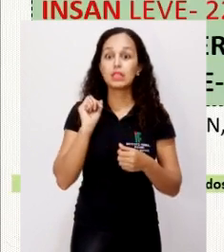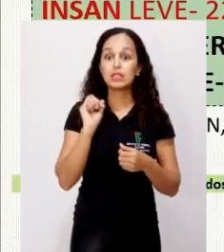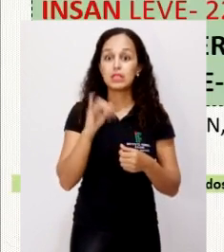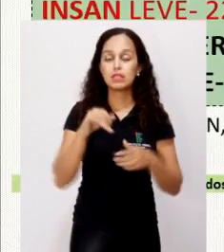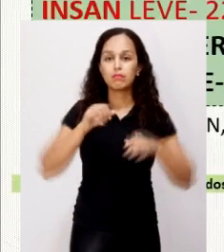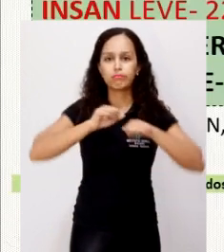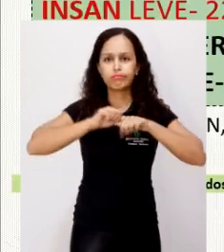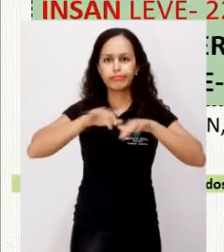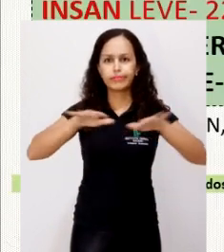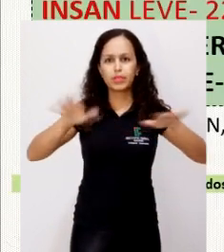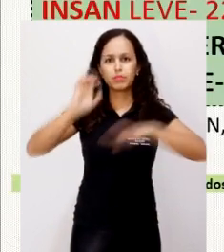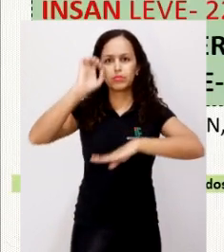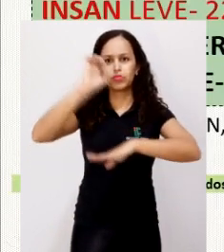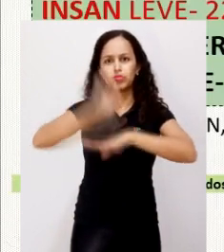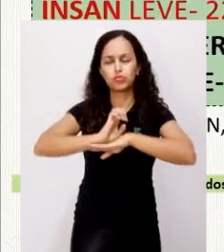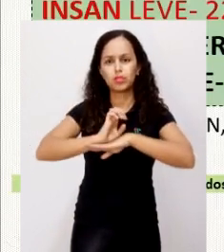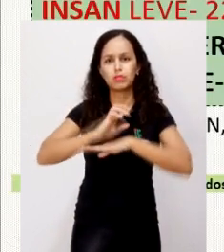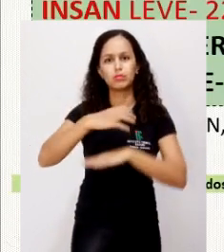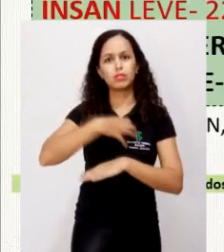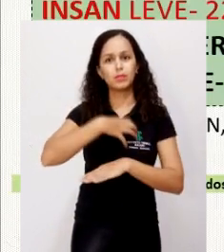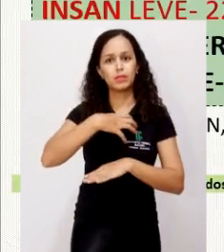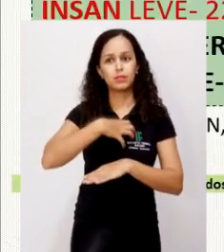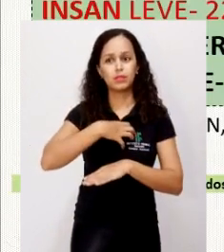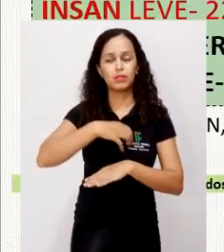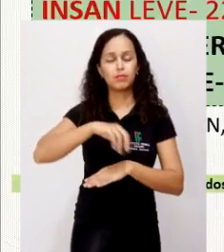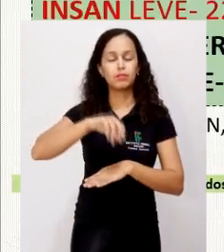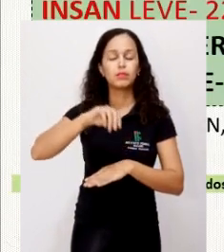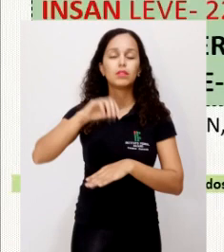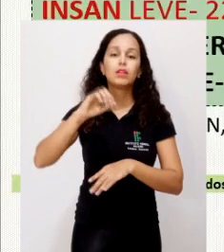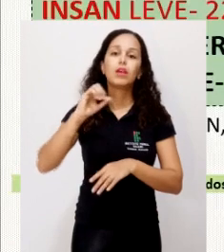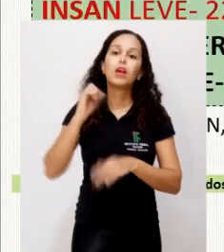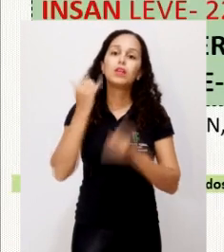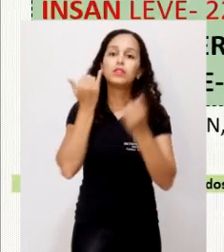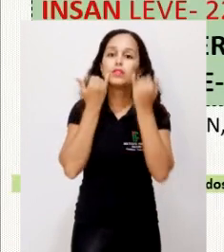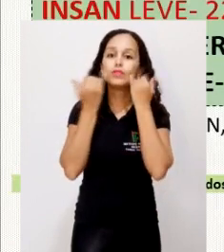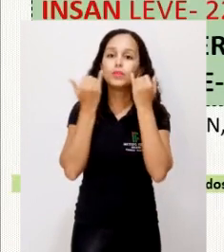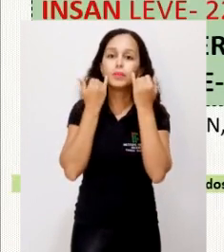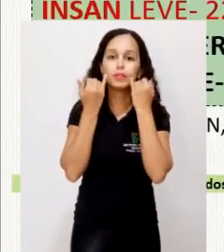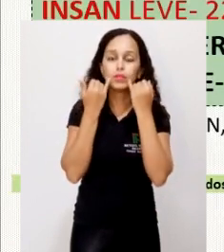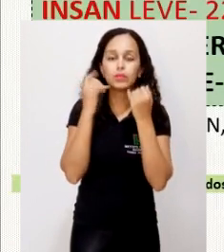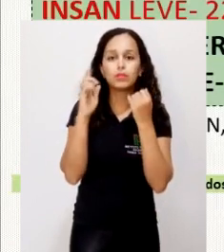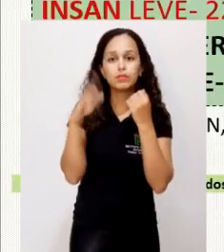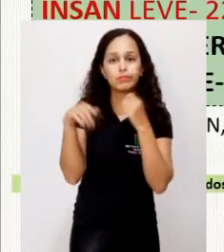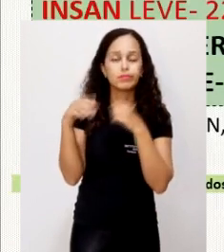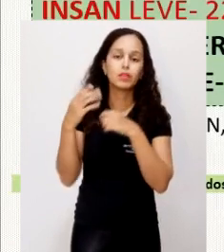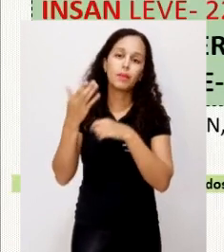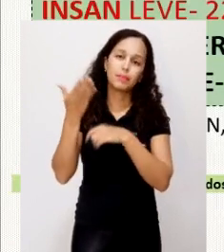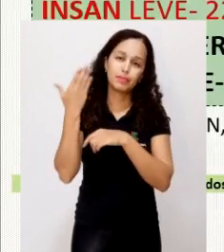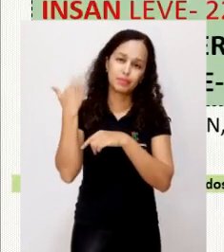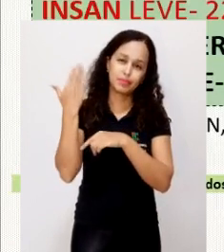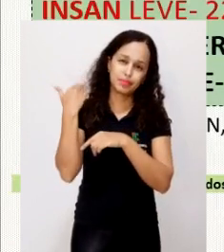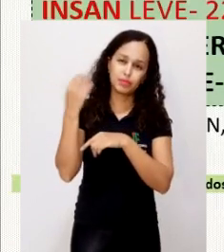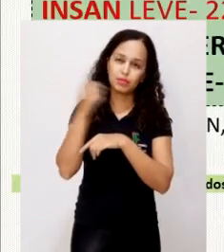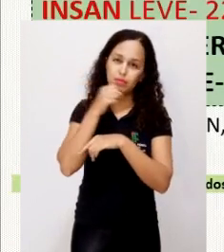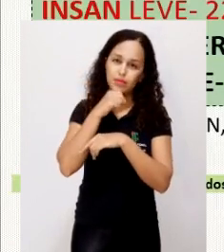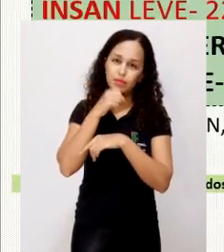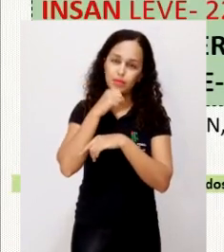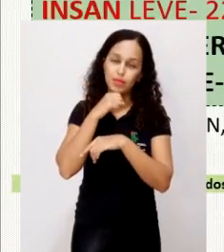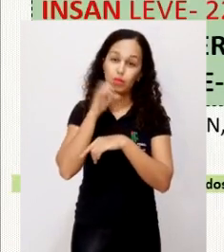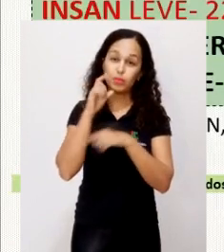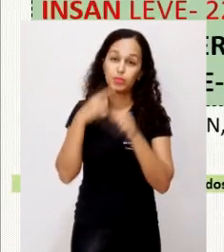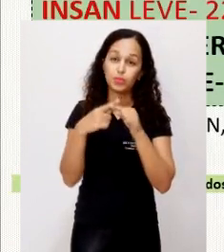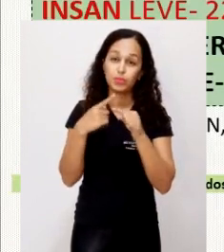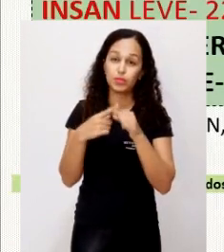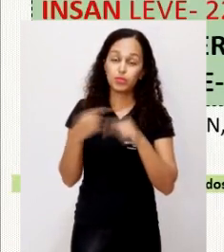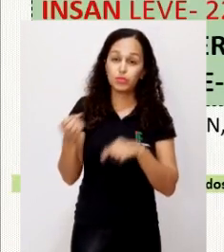a região, né, para o estado da Bahia, os dados eles são mais antigos, porque os novos dados de pesquisas